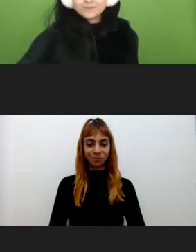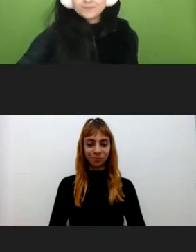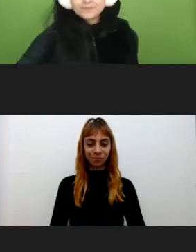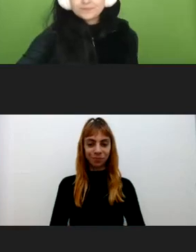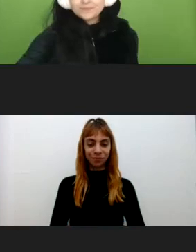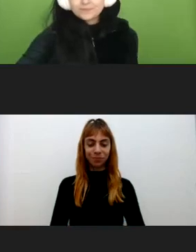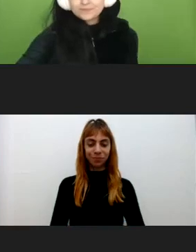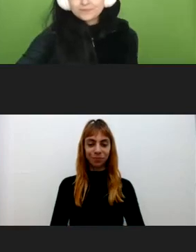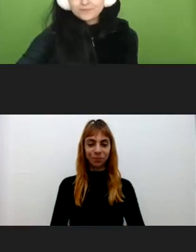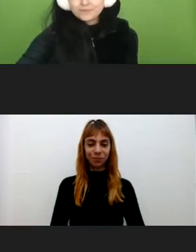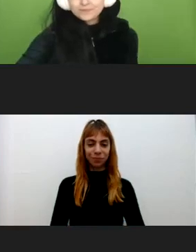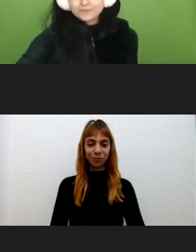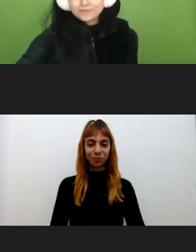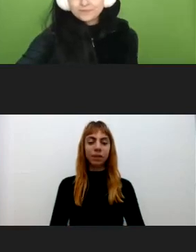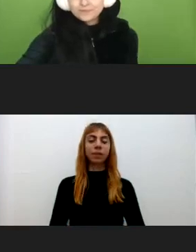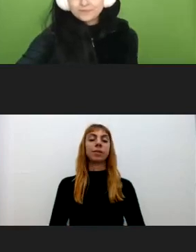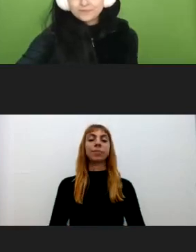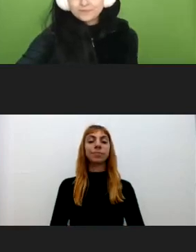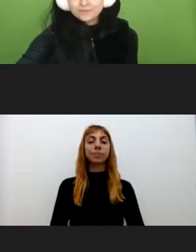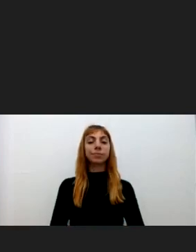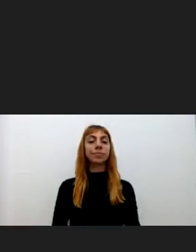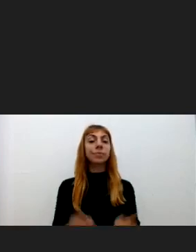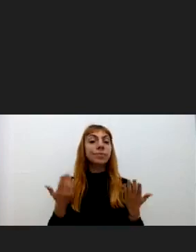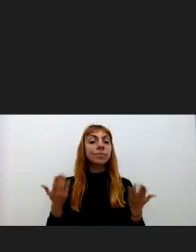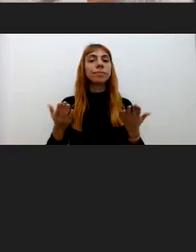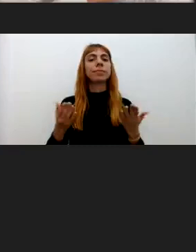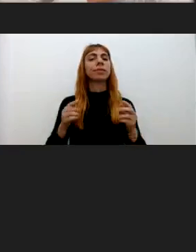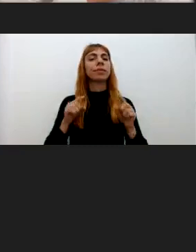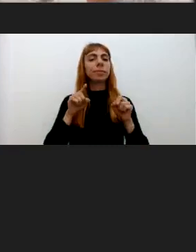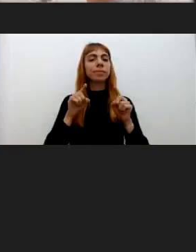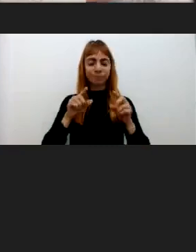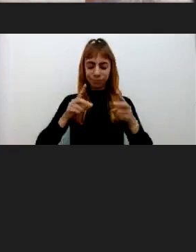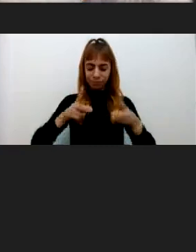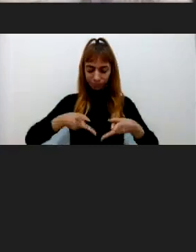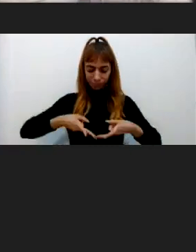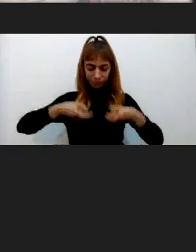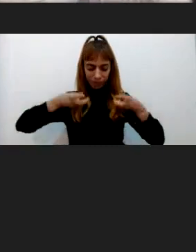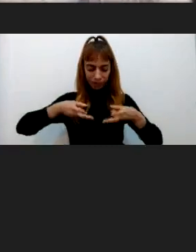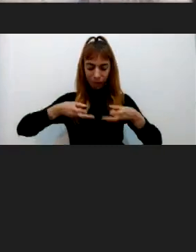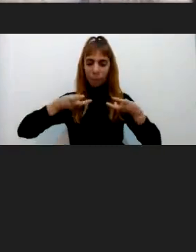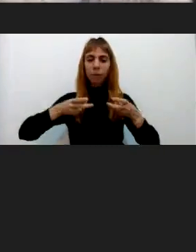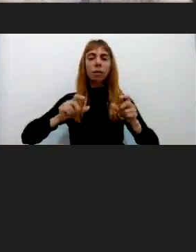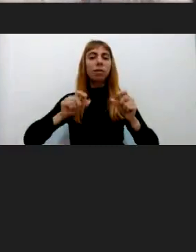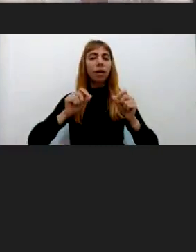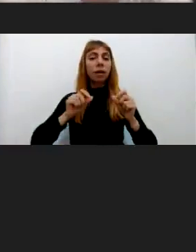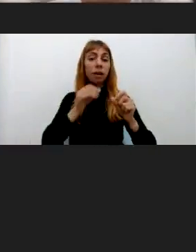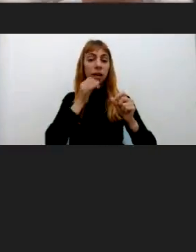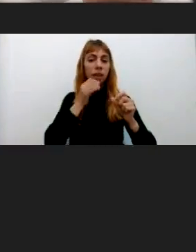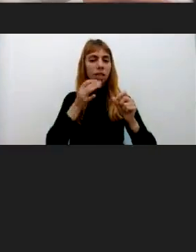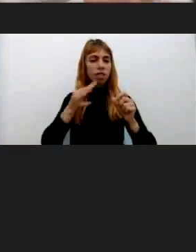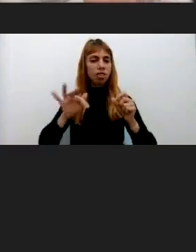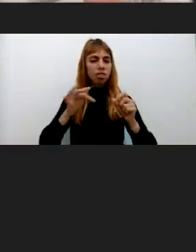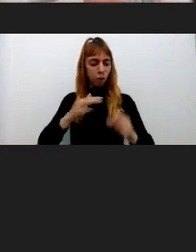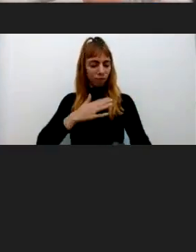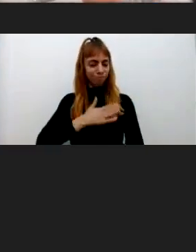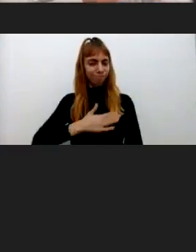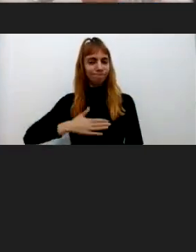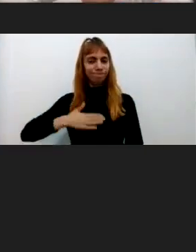sinal, né? Então, estou tendo uma dor no peito, estou tendo uma falta de